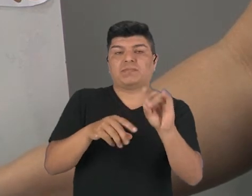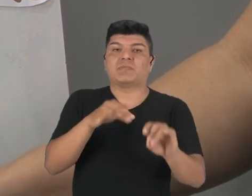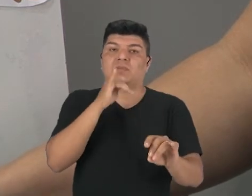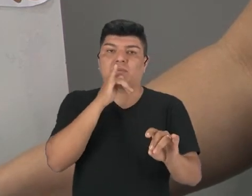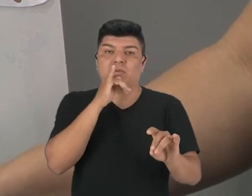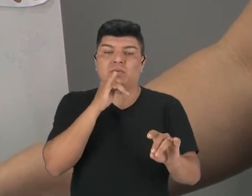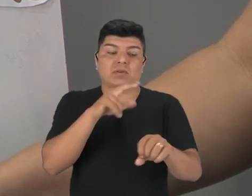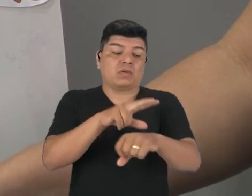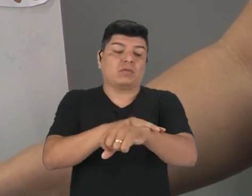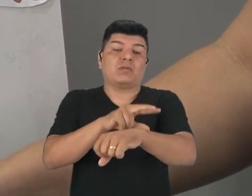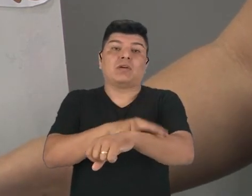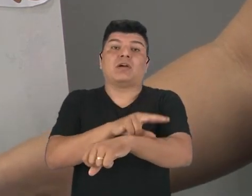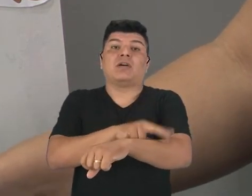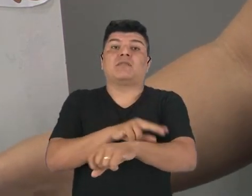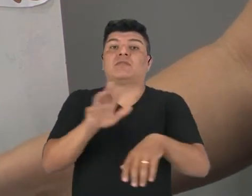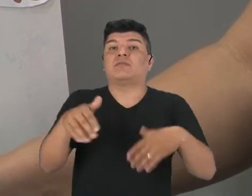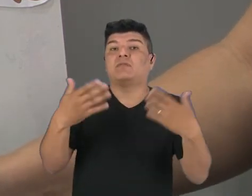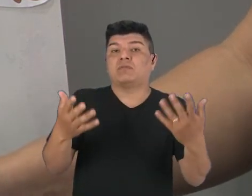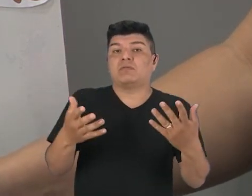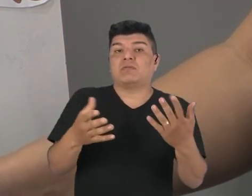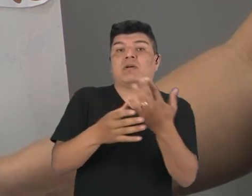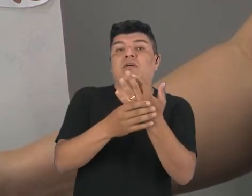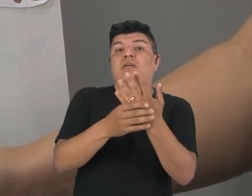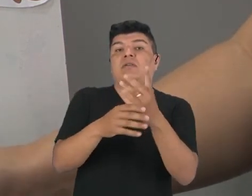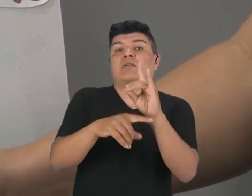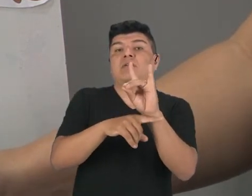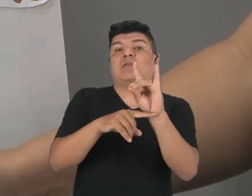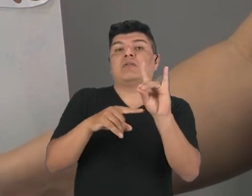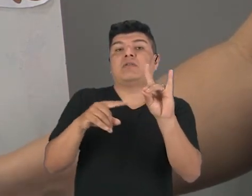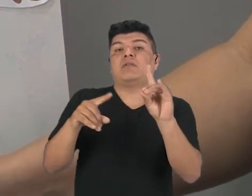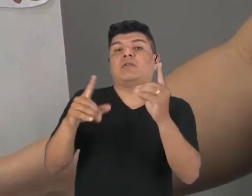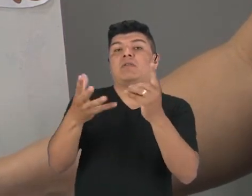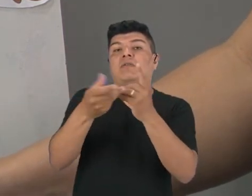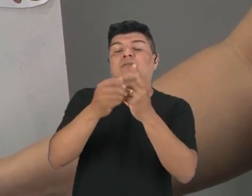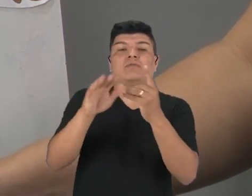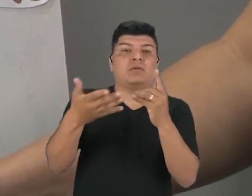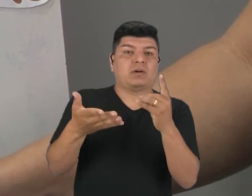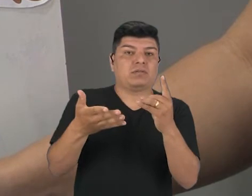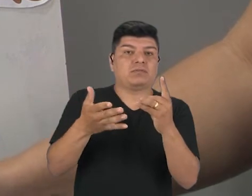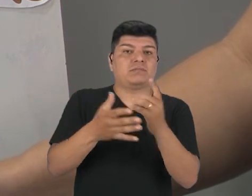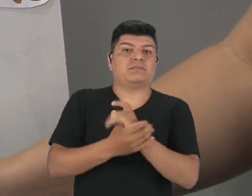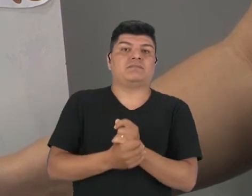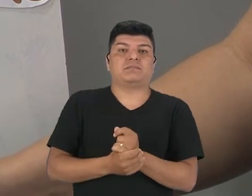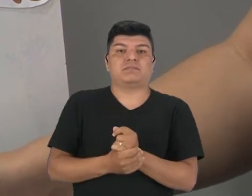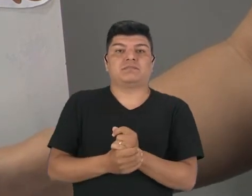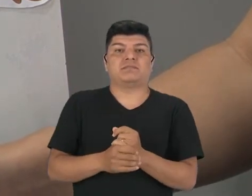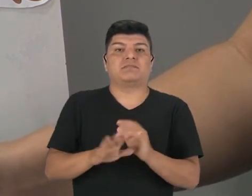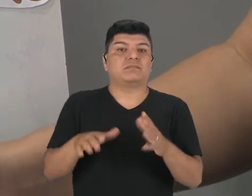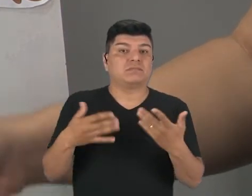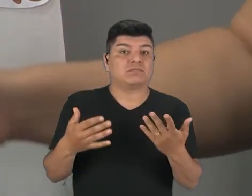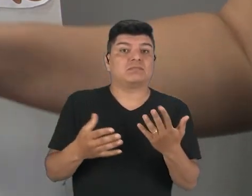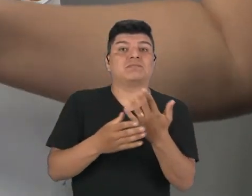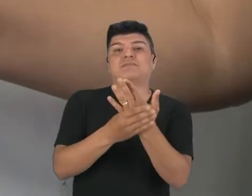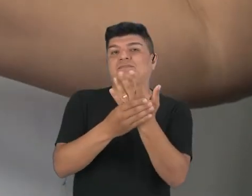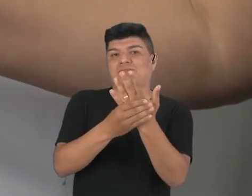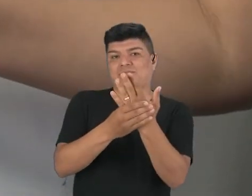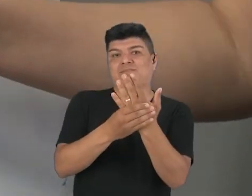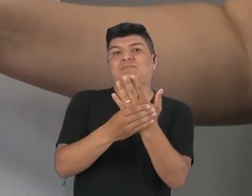gafanhoto, ele entra na classificação de herbívoro, carnívoro ou onívoro. Ele entra na classificação